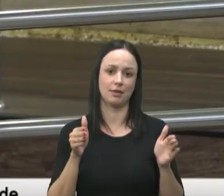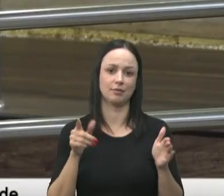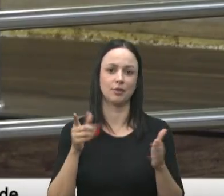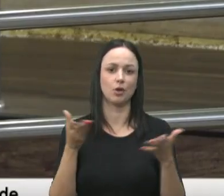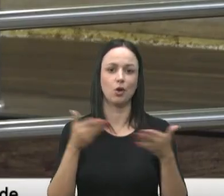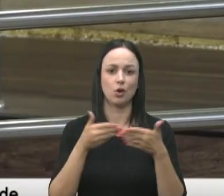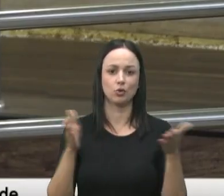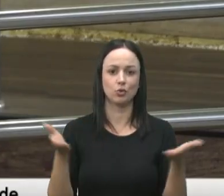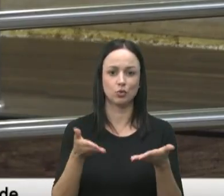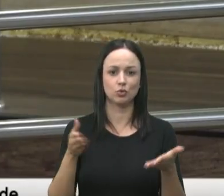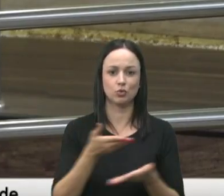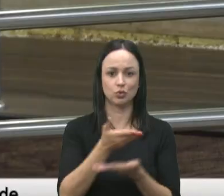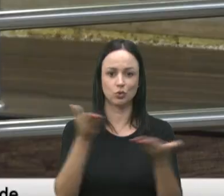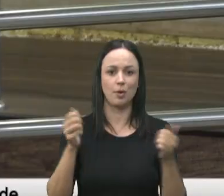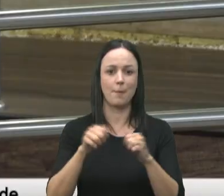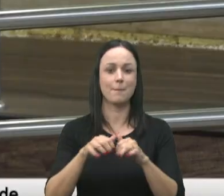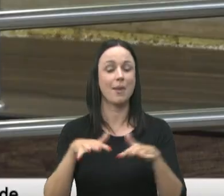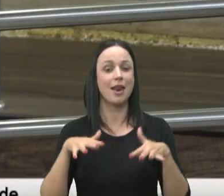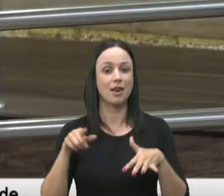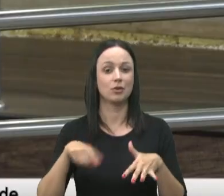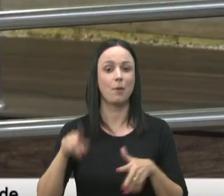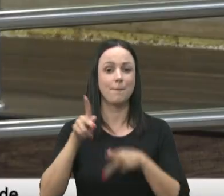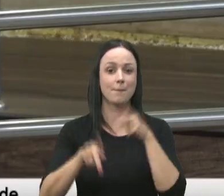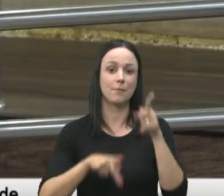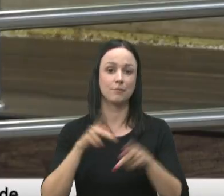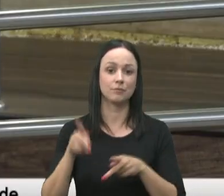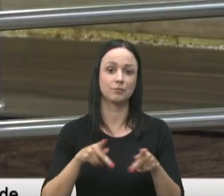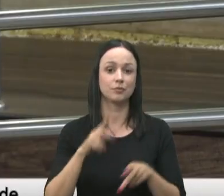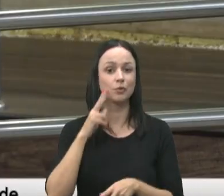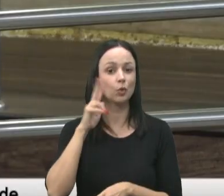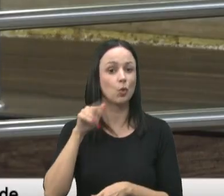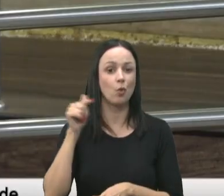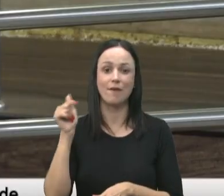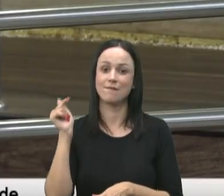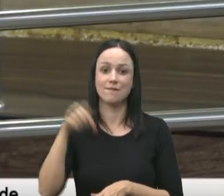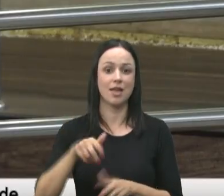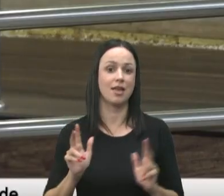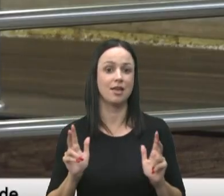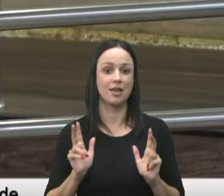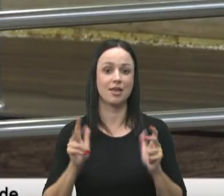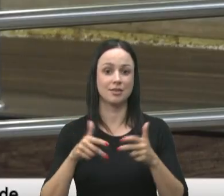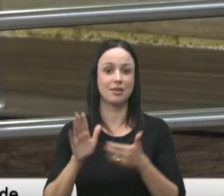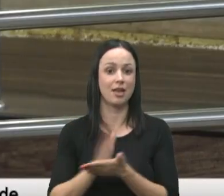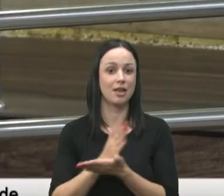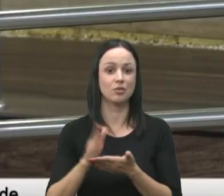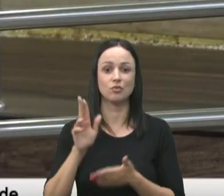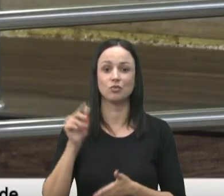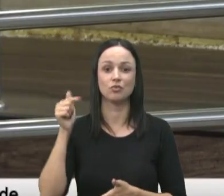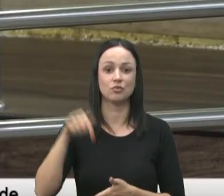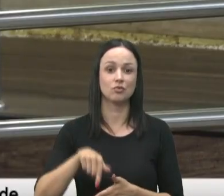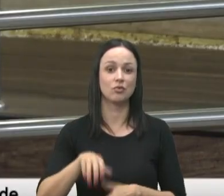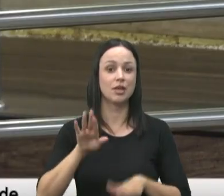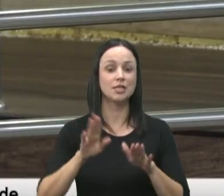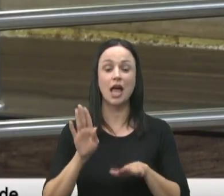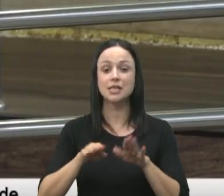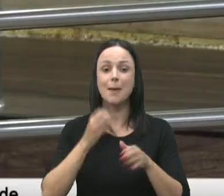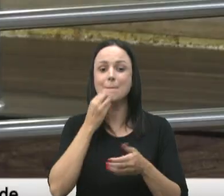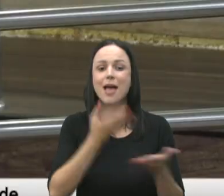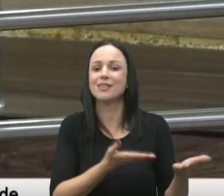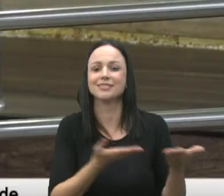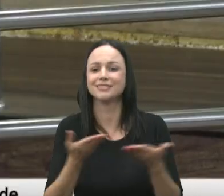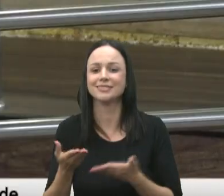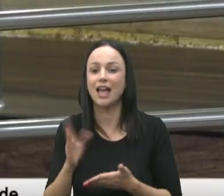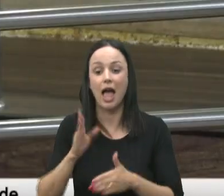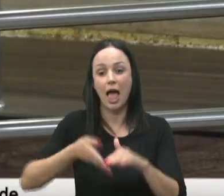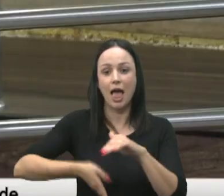você abre as portas desse plenário para um povo que provavelmente nunca veio aqui na Câmara algumas vezes, nunca foi bem recebido ou nunca entrou